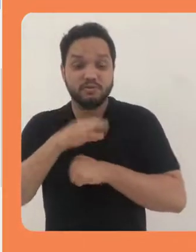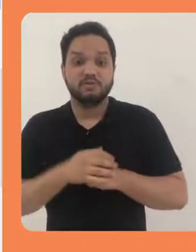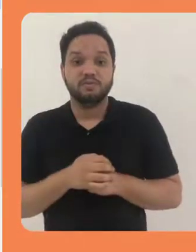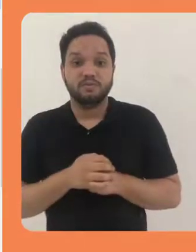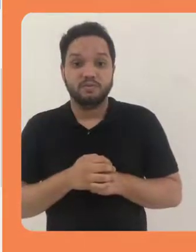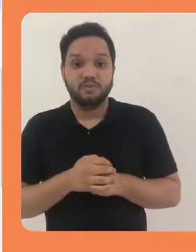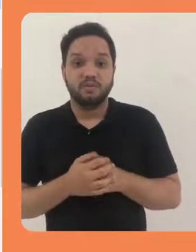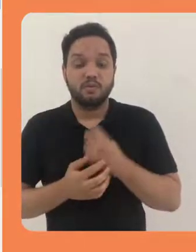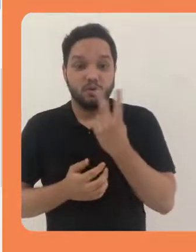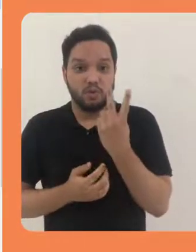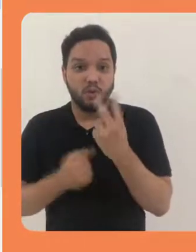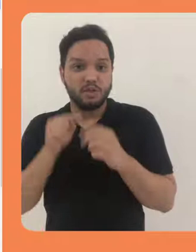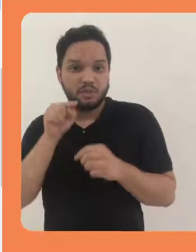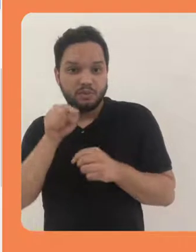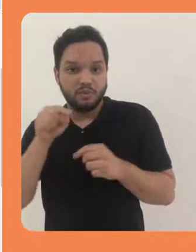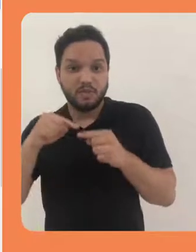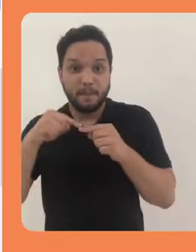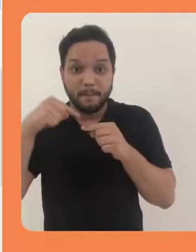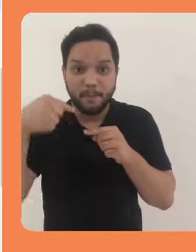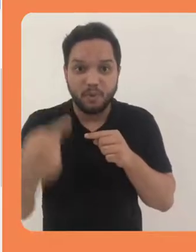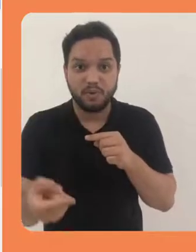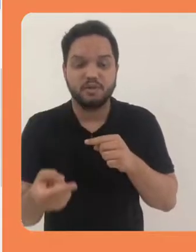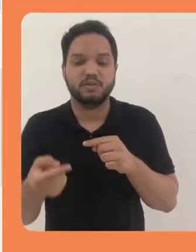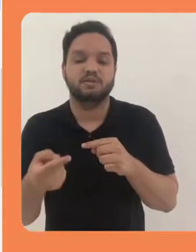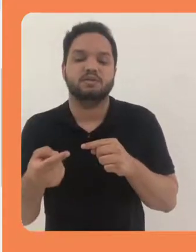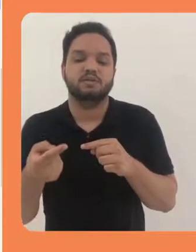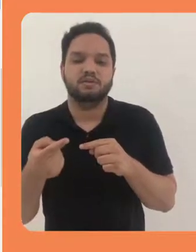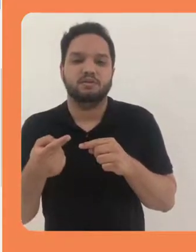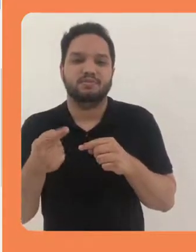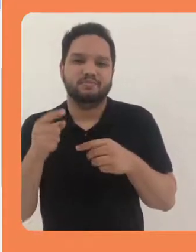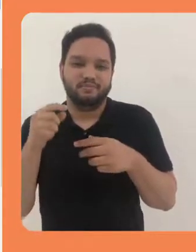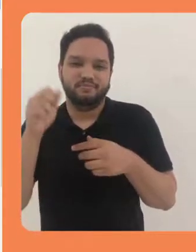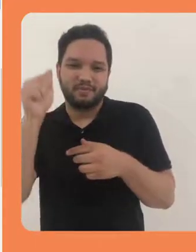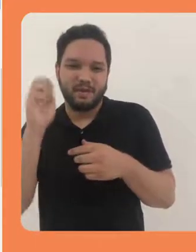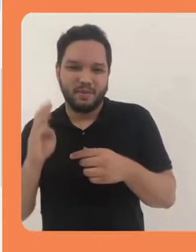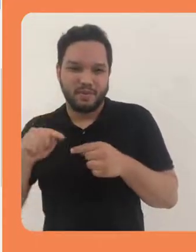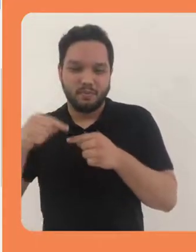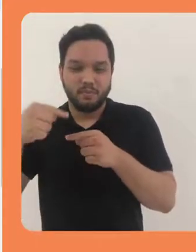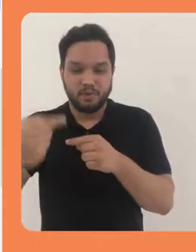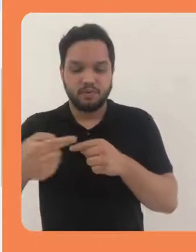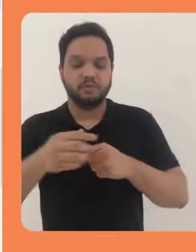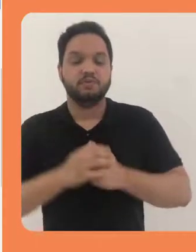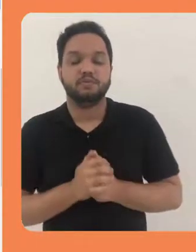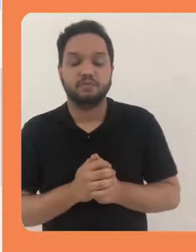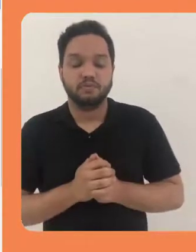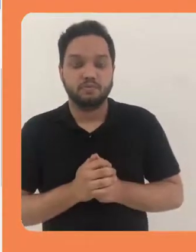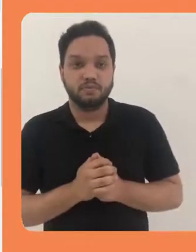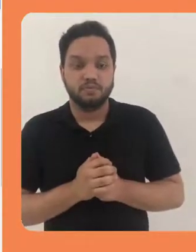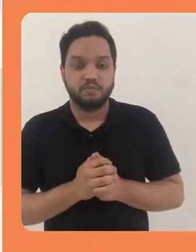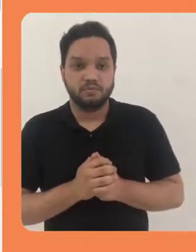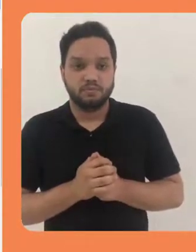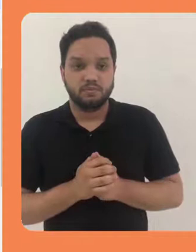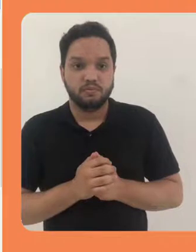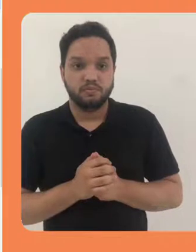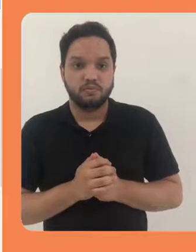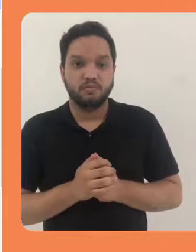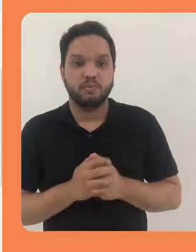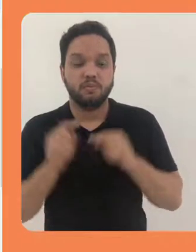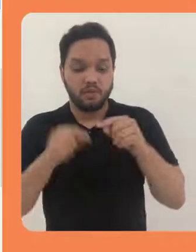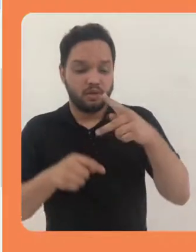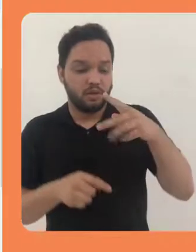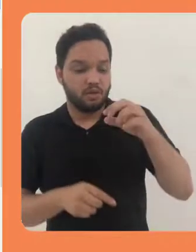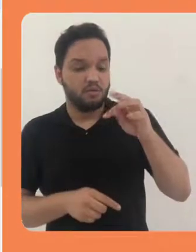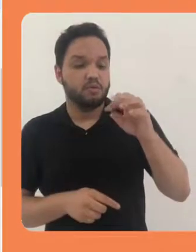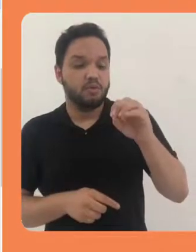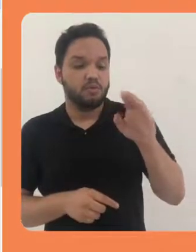browser é outra opção e também você pode dar uma dica colocar uma dica você deve colocar os dois pontos depois das